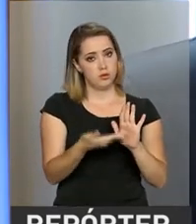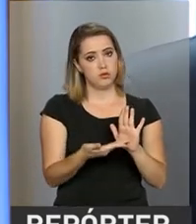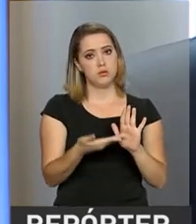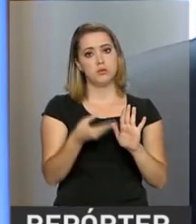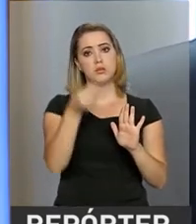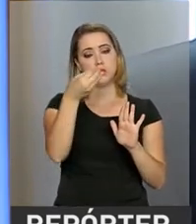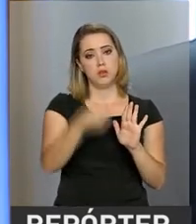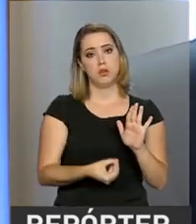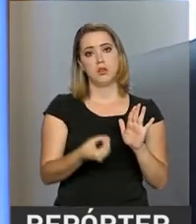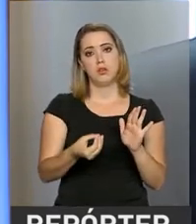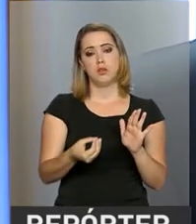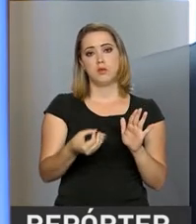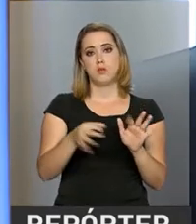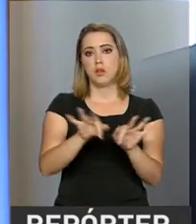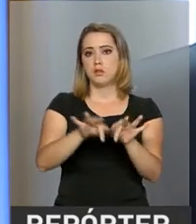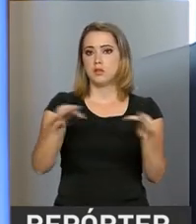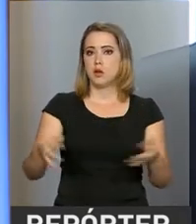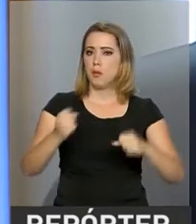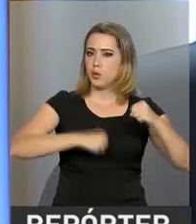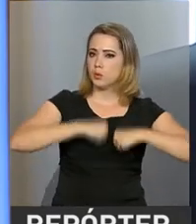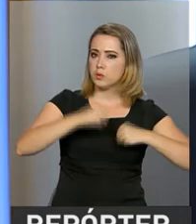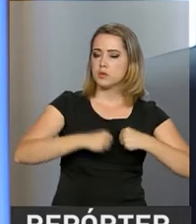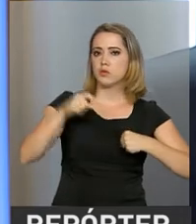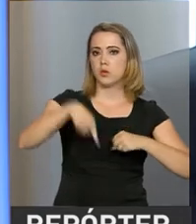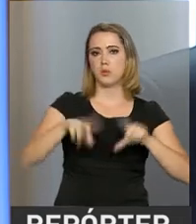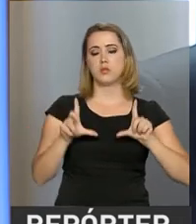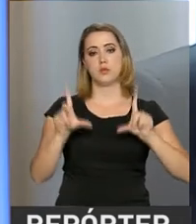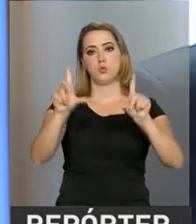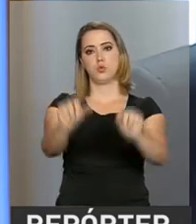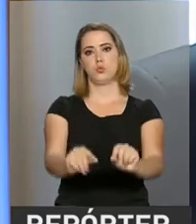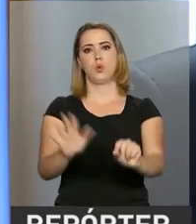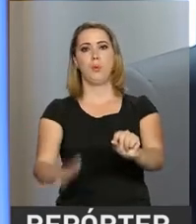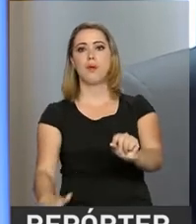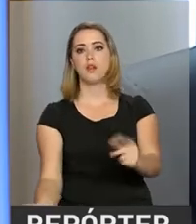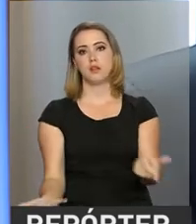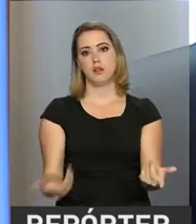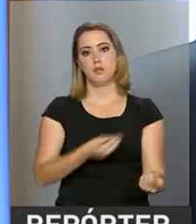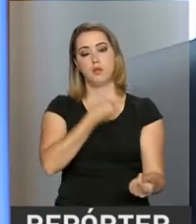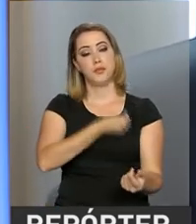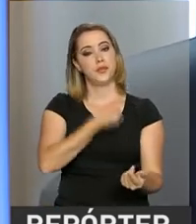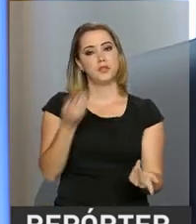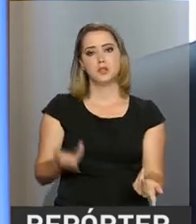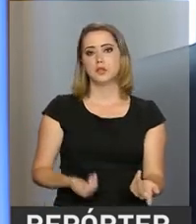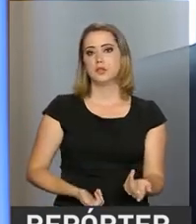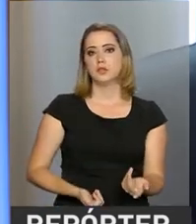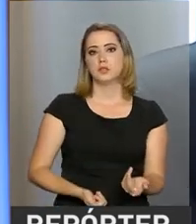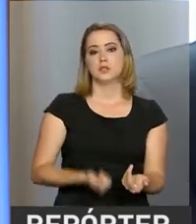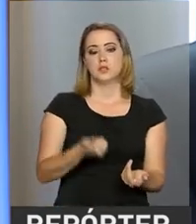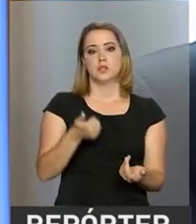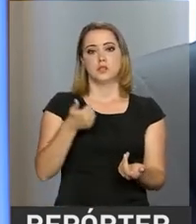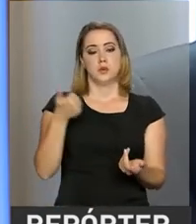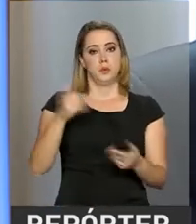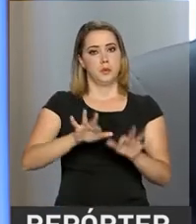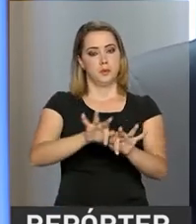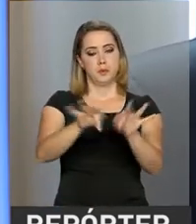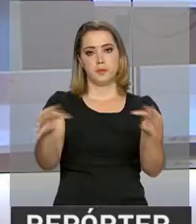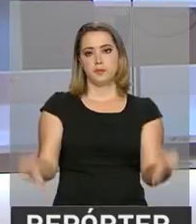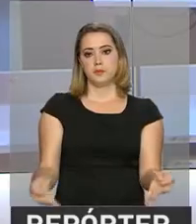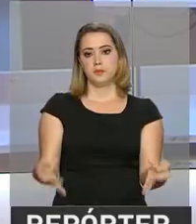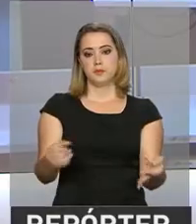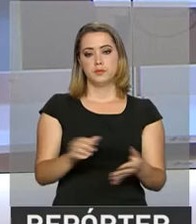com que o custo de produzir no Brasil seja mais baixo, a vida das pessoas possa cada vez ser mais